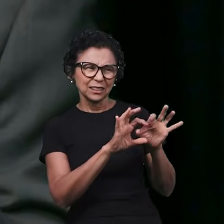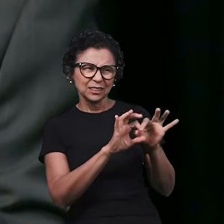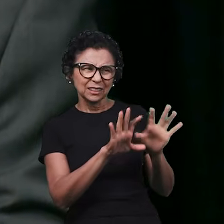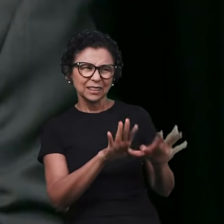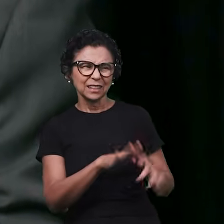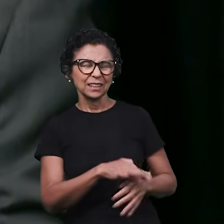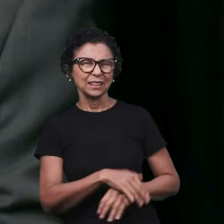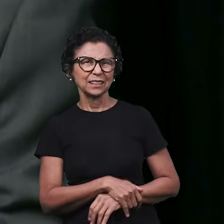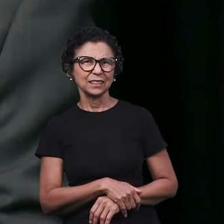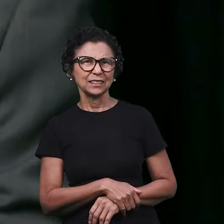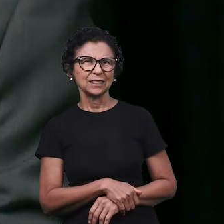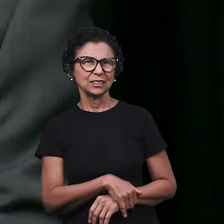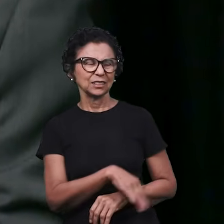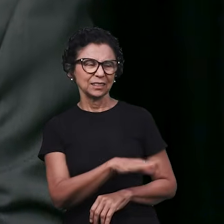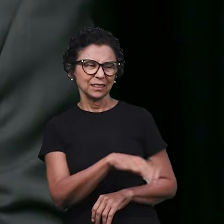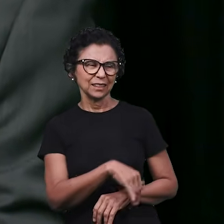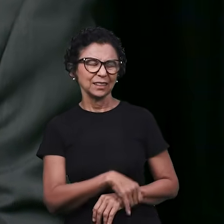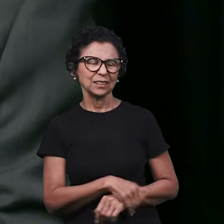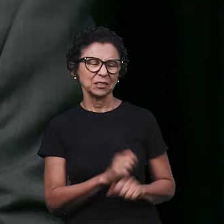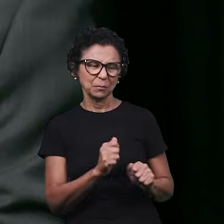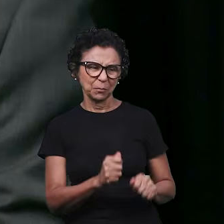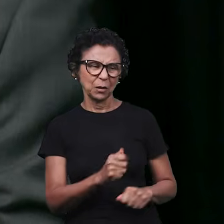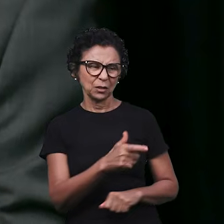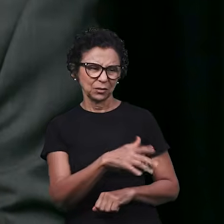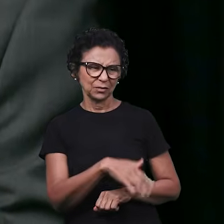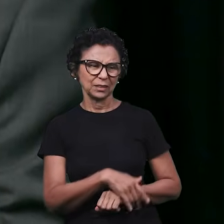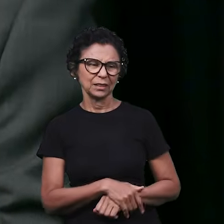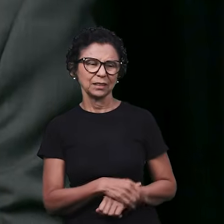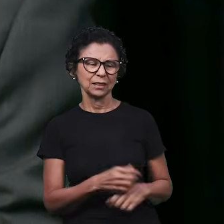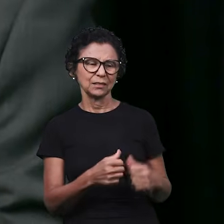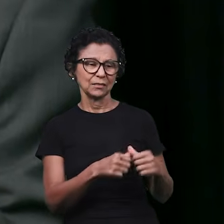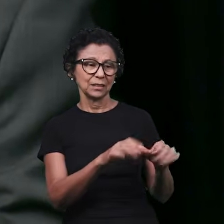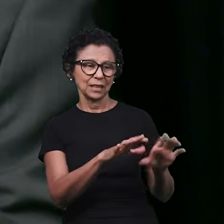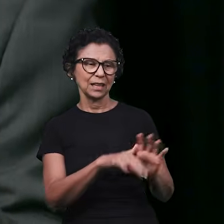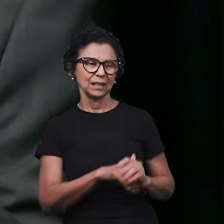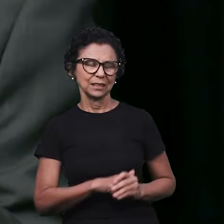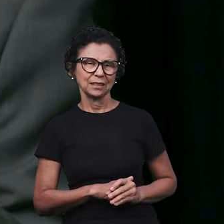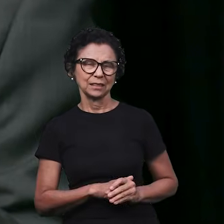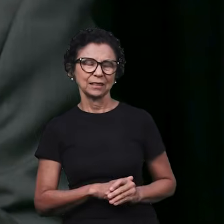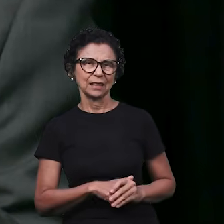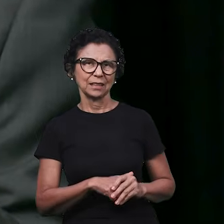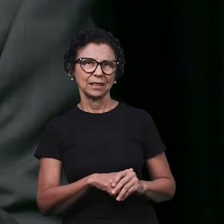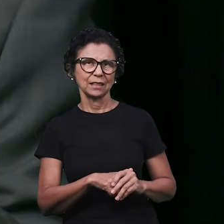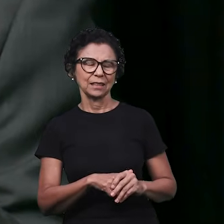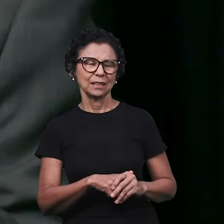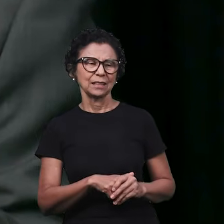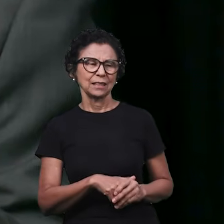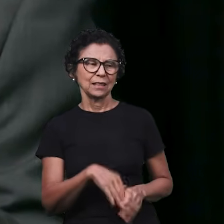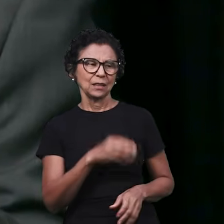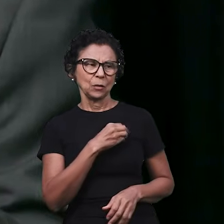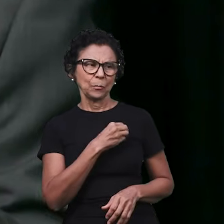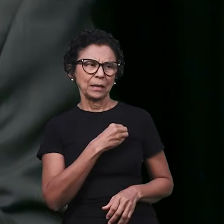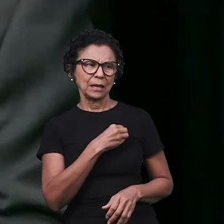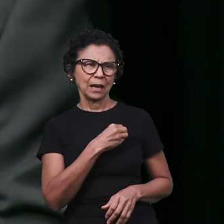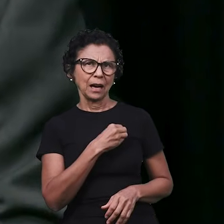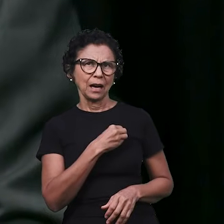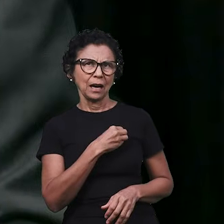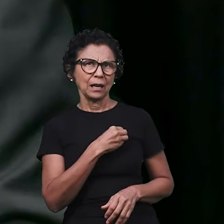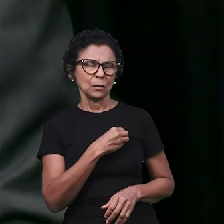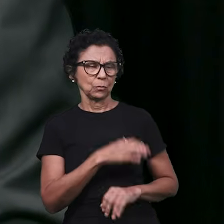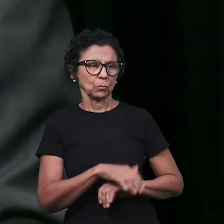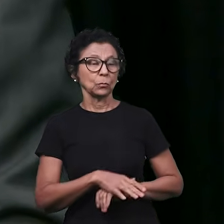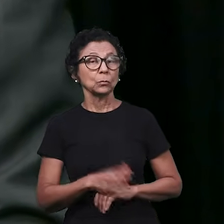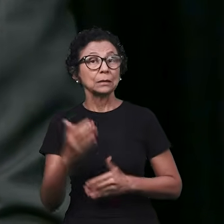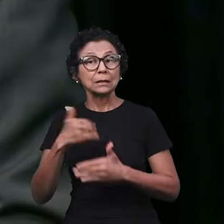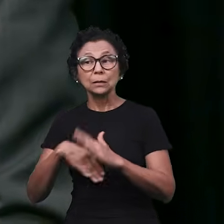da arraial. Não. Ele não precisa se mudar, ele não precisa ir embora. Ele não precisa ir embora, deixa o leproso aí. Deus é amor. Hoje as pessoas olham para o homem no pecado e dizem: deixa o pecado no meio